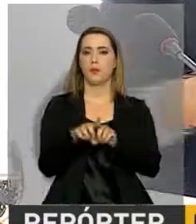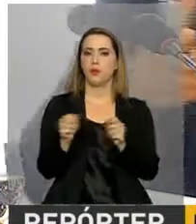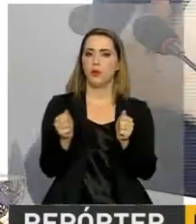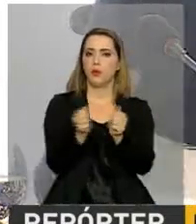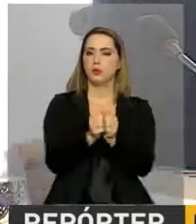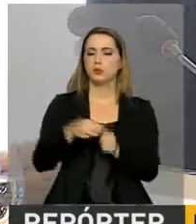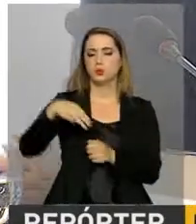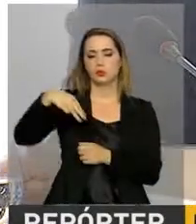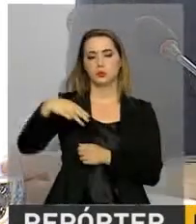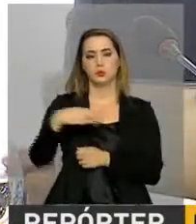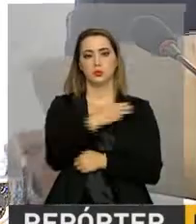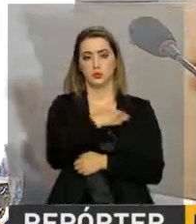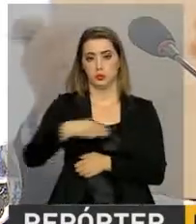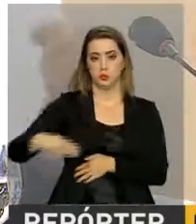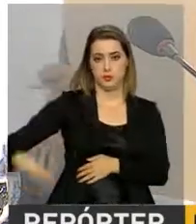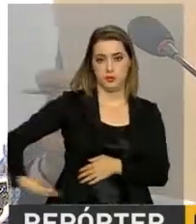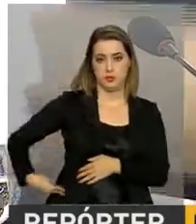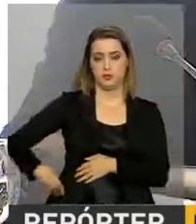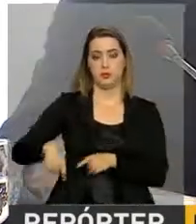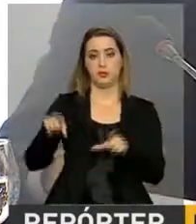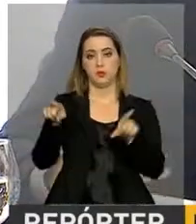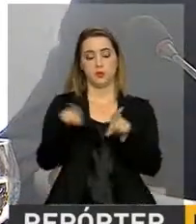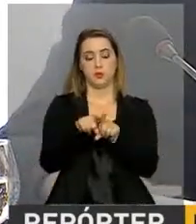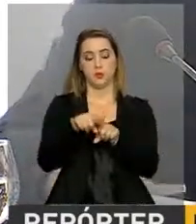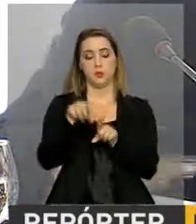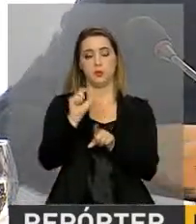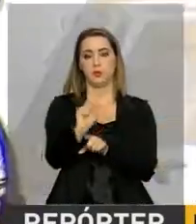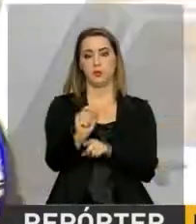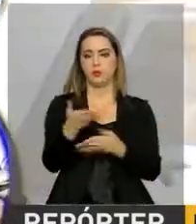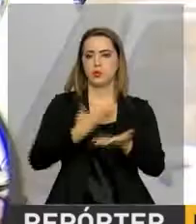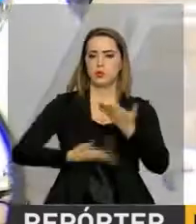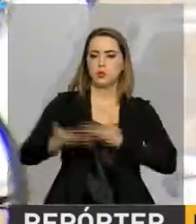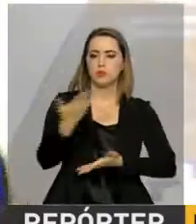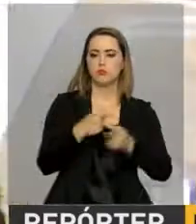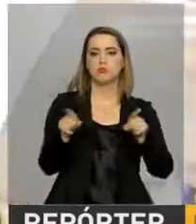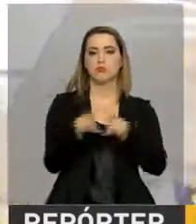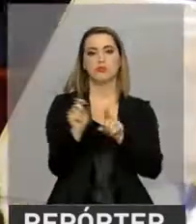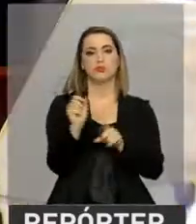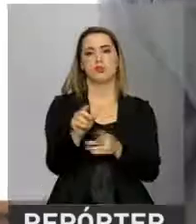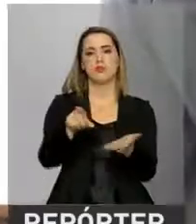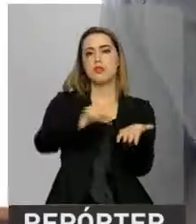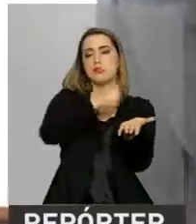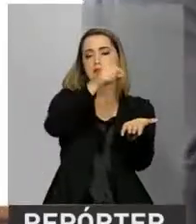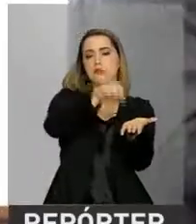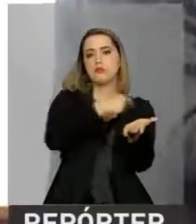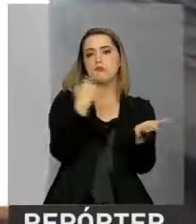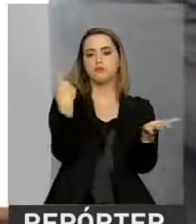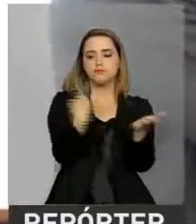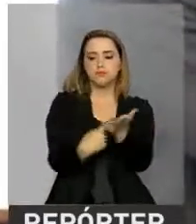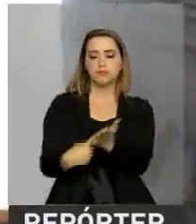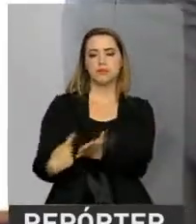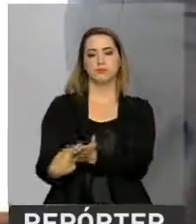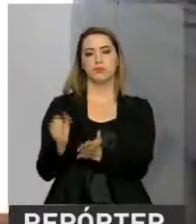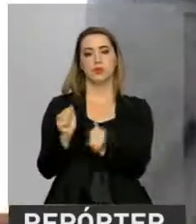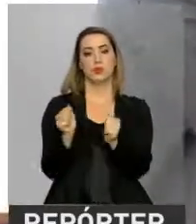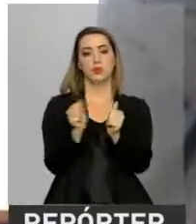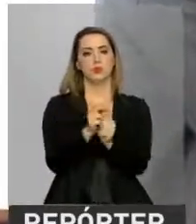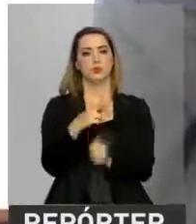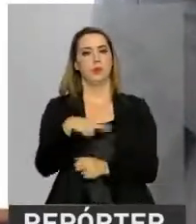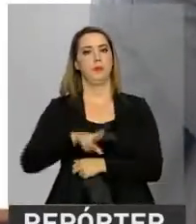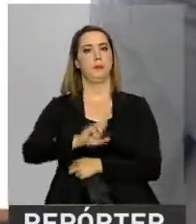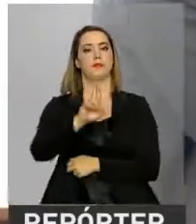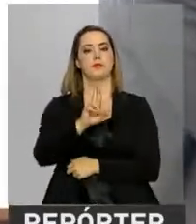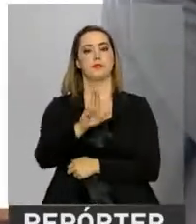da indústria e comércio exterior e serviços marcos pereira assinaram um memorando de entendimento com representante do